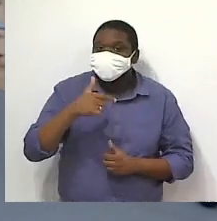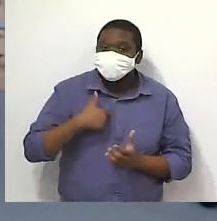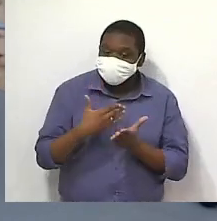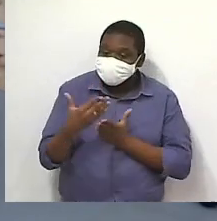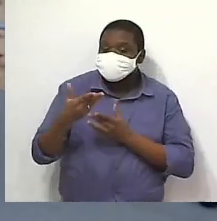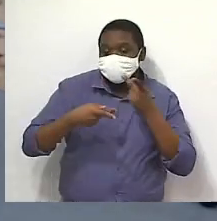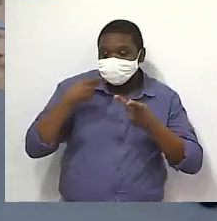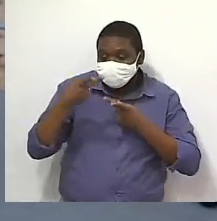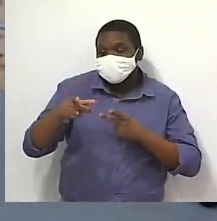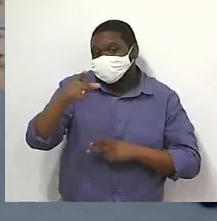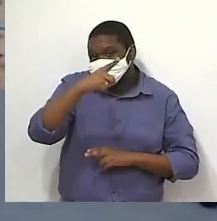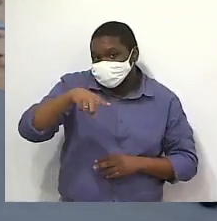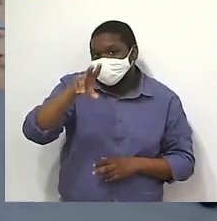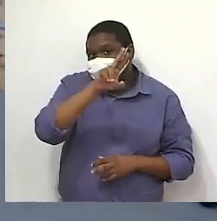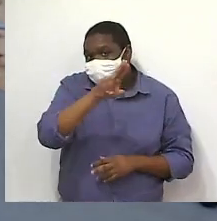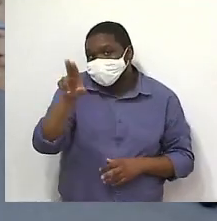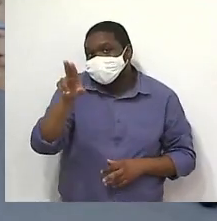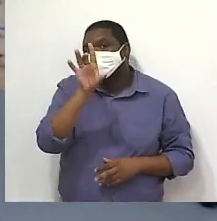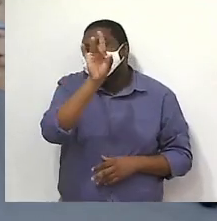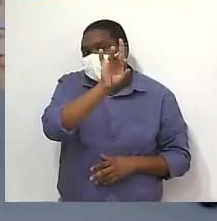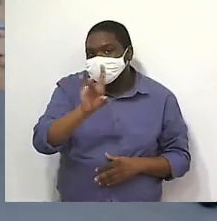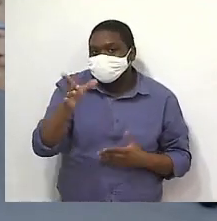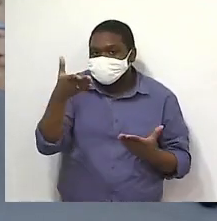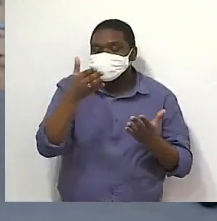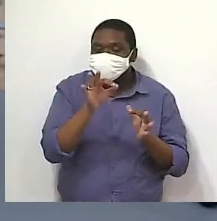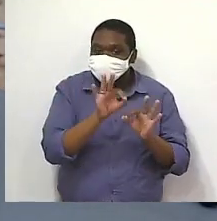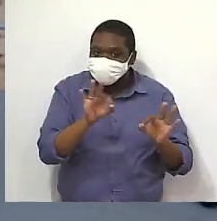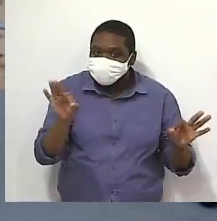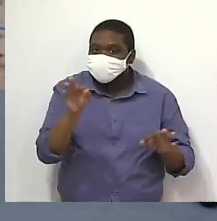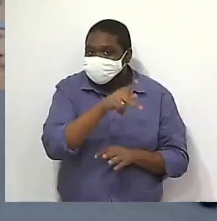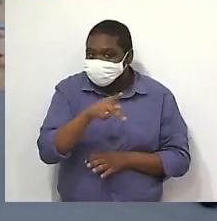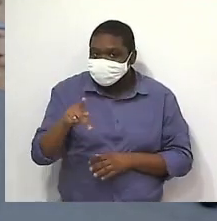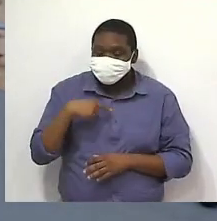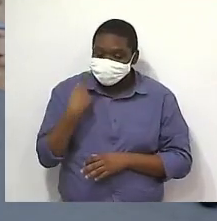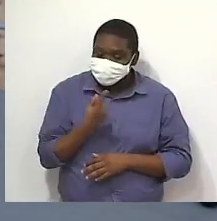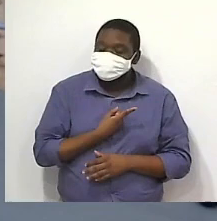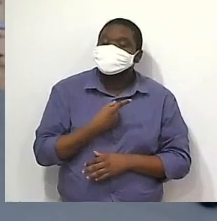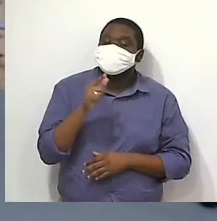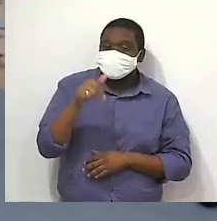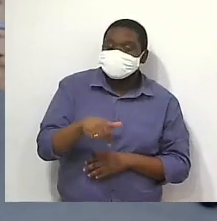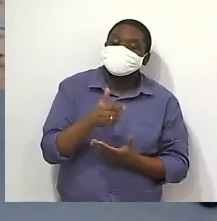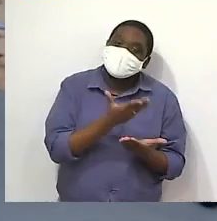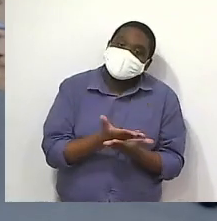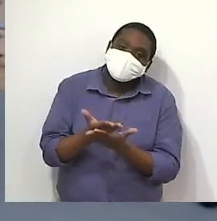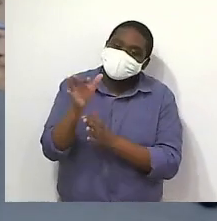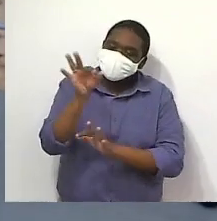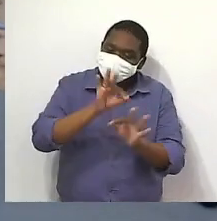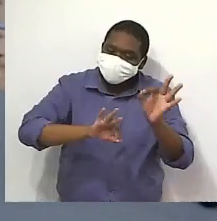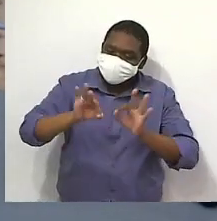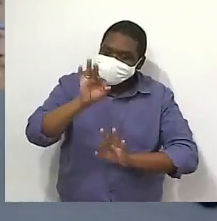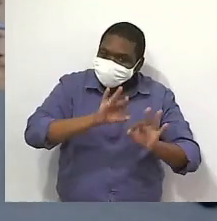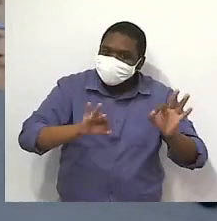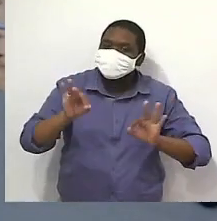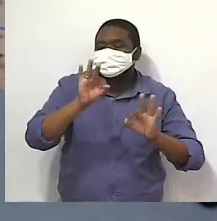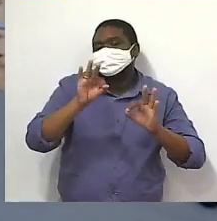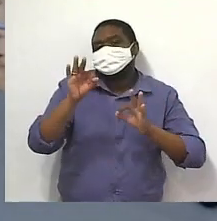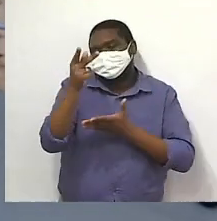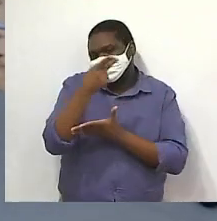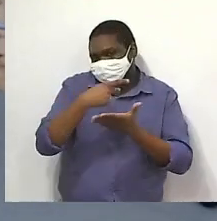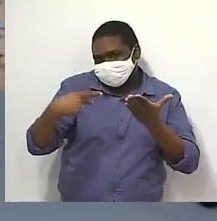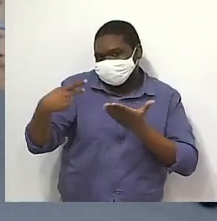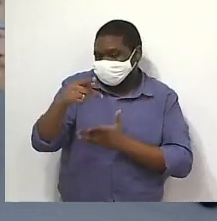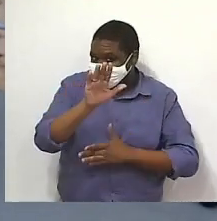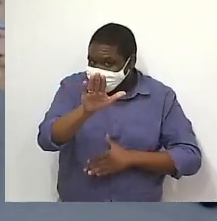citar vocês. Isso vai ser ótimo. Professor, passa a nossa videoaula aí, porque nós vamos fazer construções geométricas daqui a pouquinho, tá